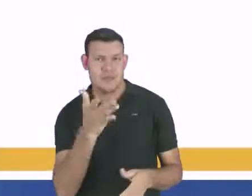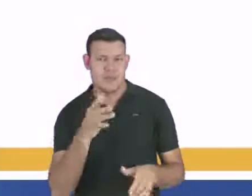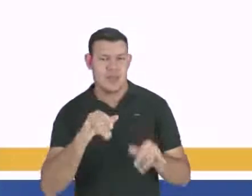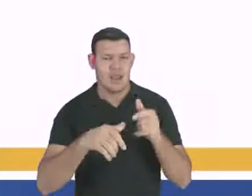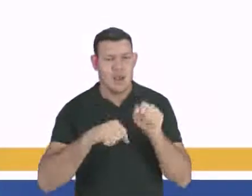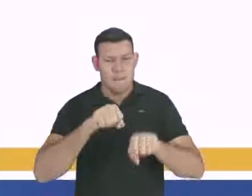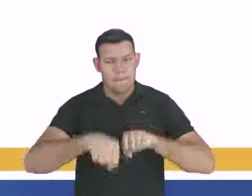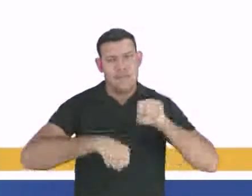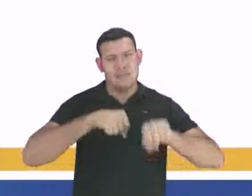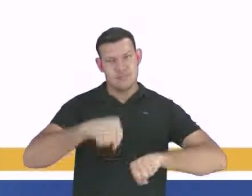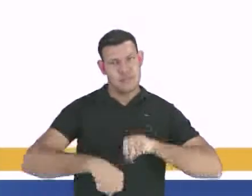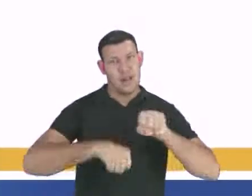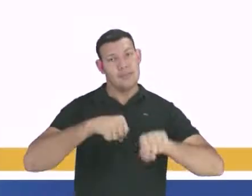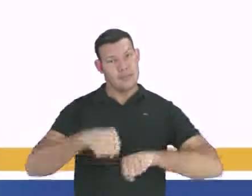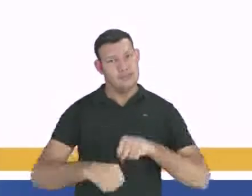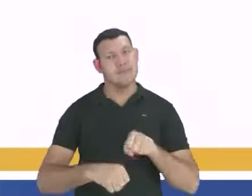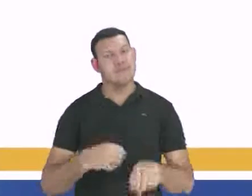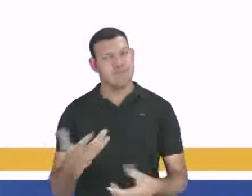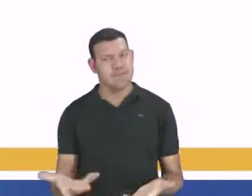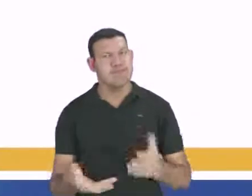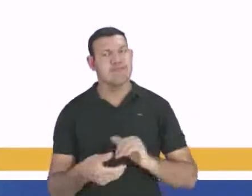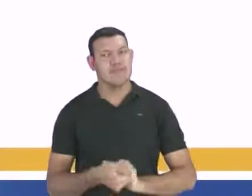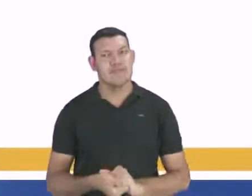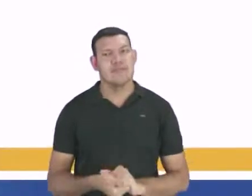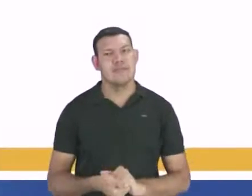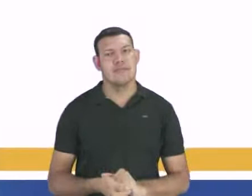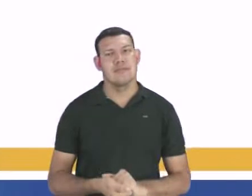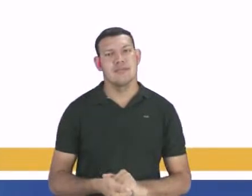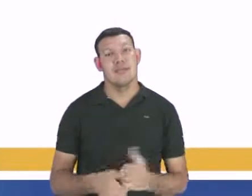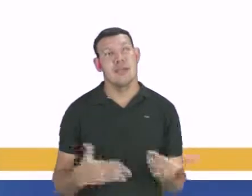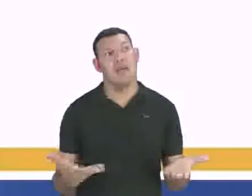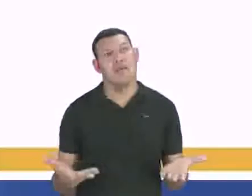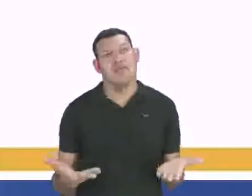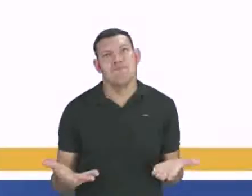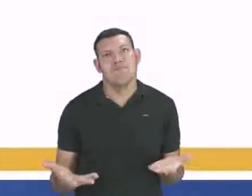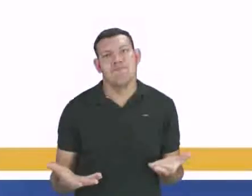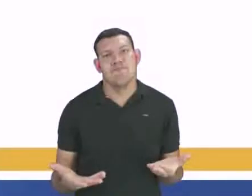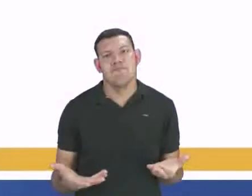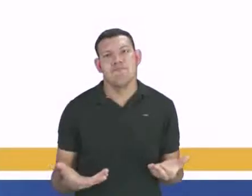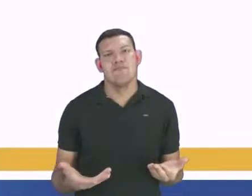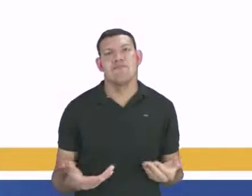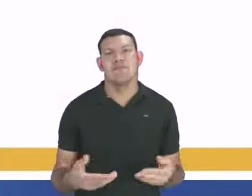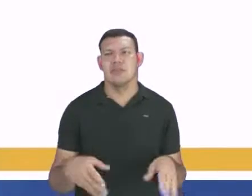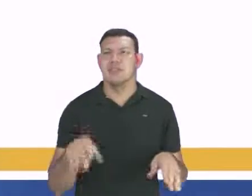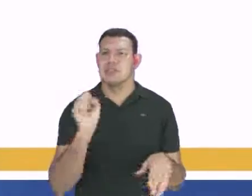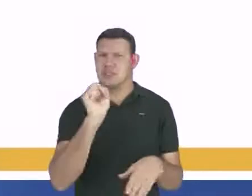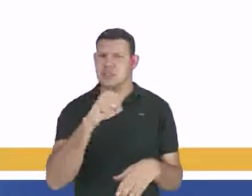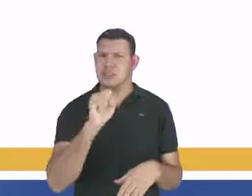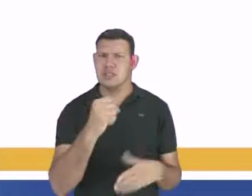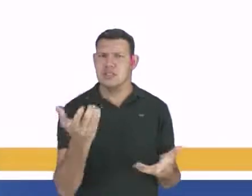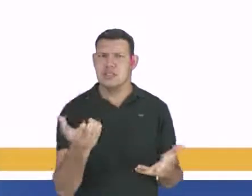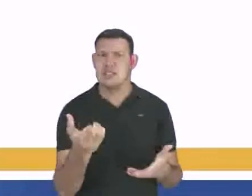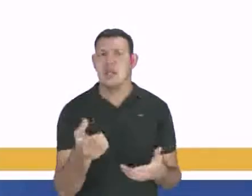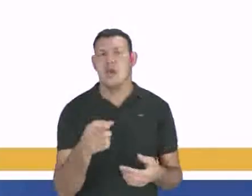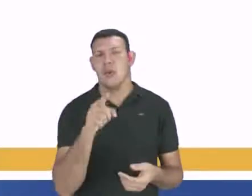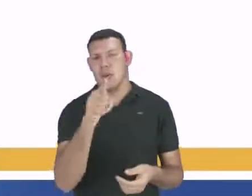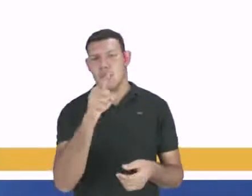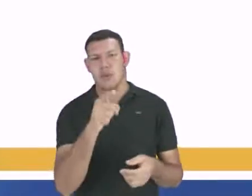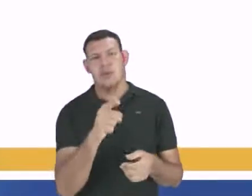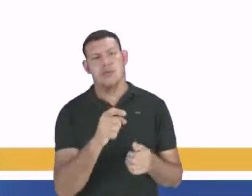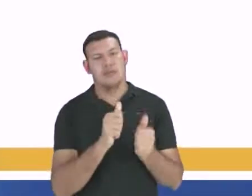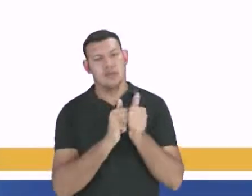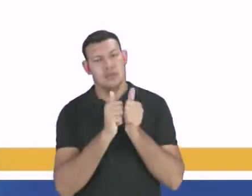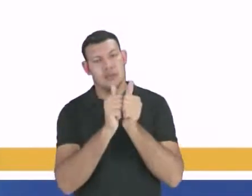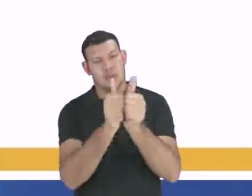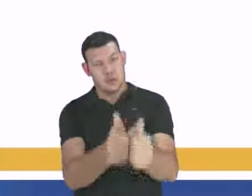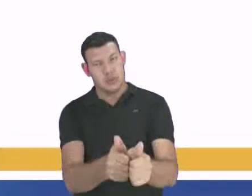de gases poluentes. Então, andar de bicicleta, né? Ou então você pode até usar o carro, mas você pode dar carona para outras pessoas e evitar